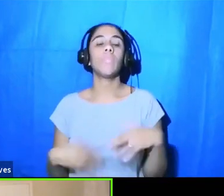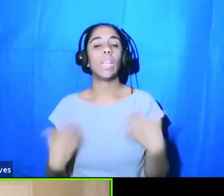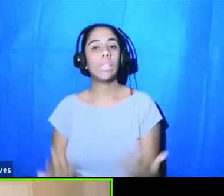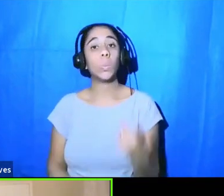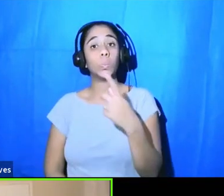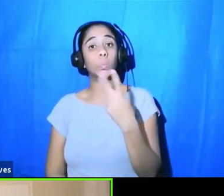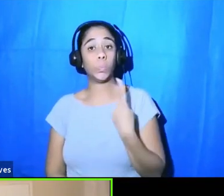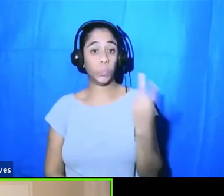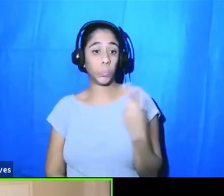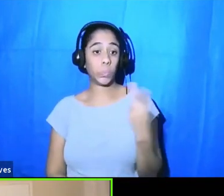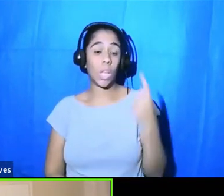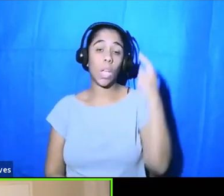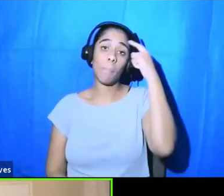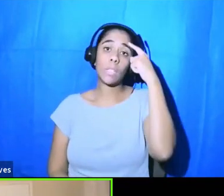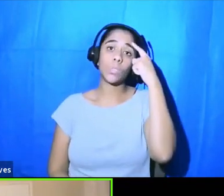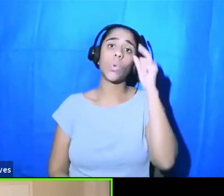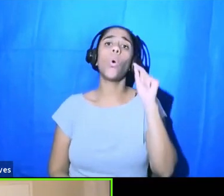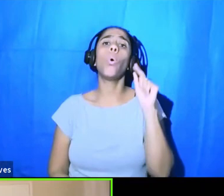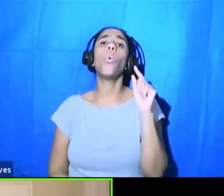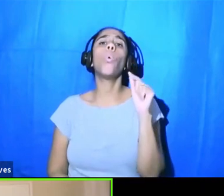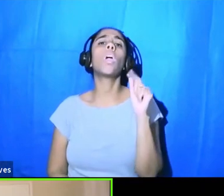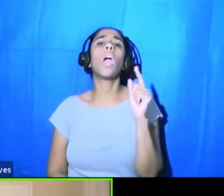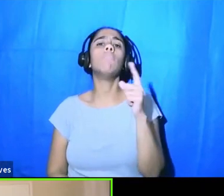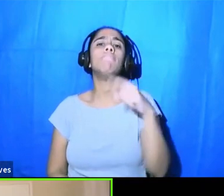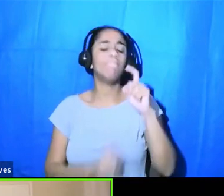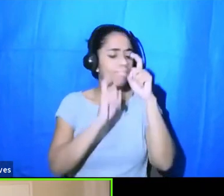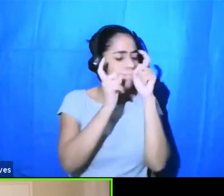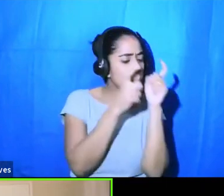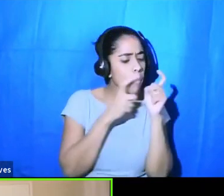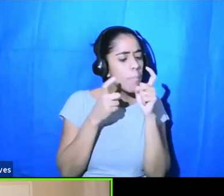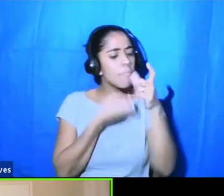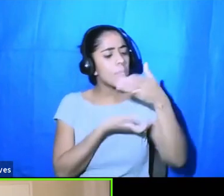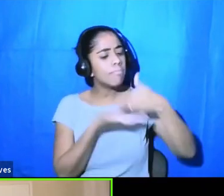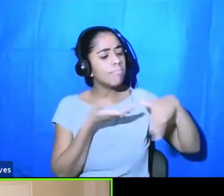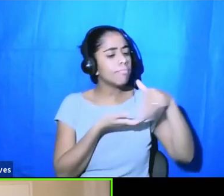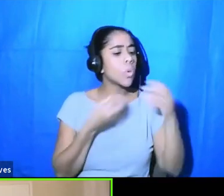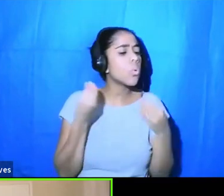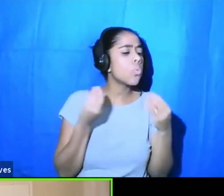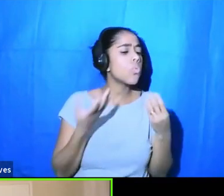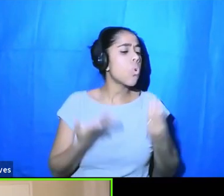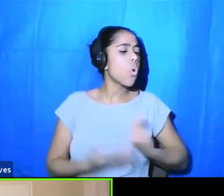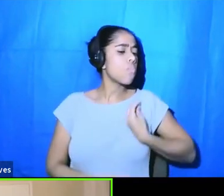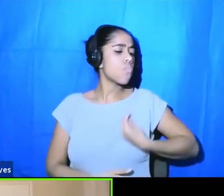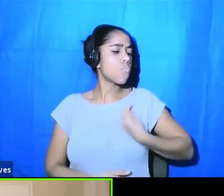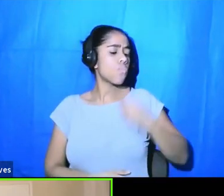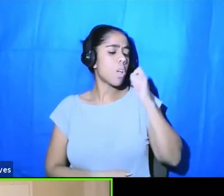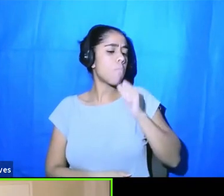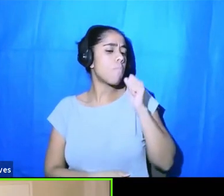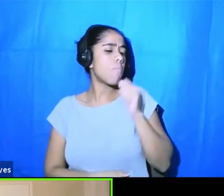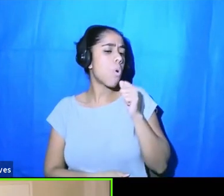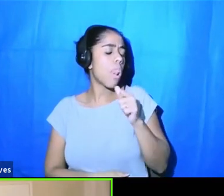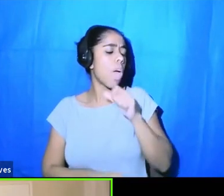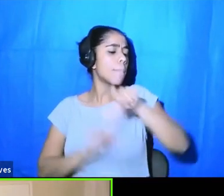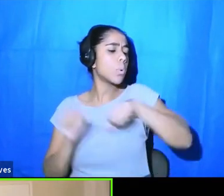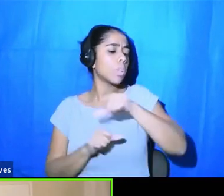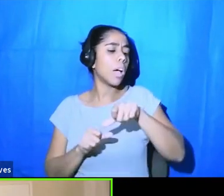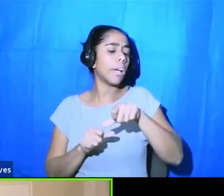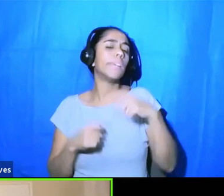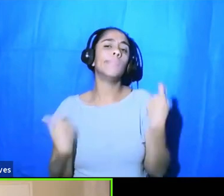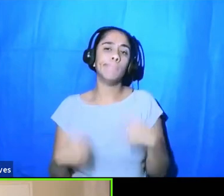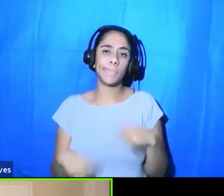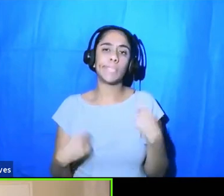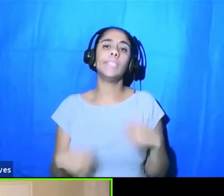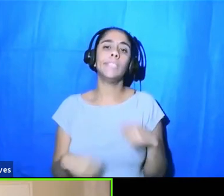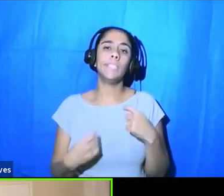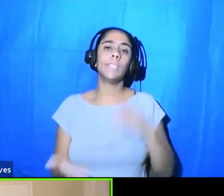tem que ponerse fin ao neoliberalismo em Chile e consagrar um